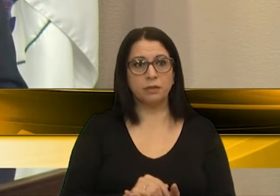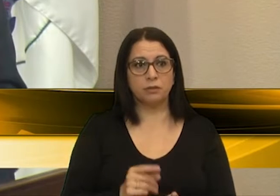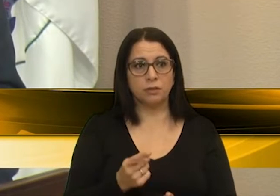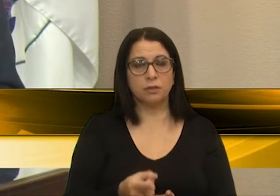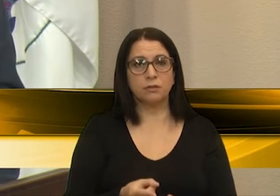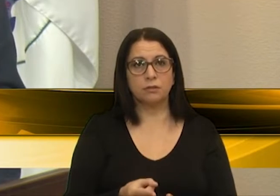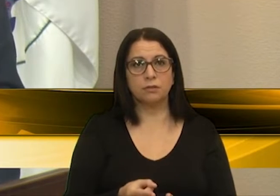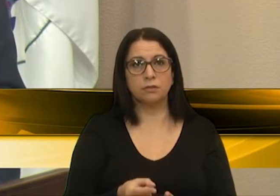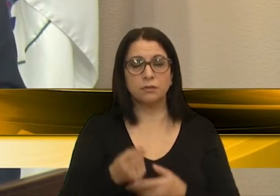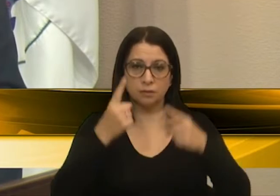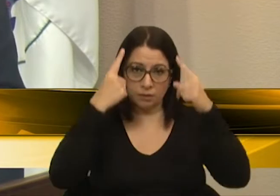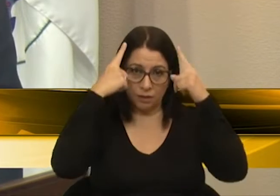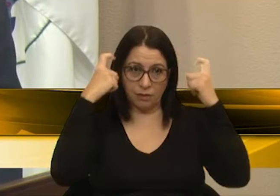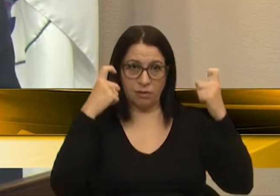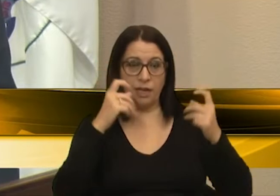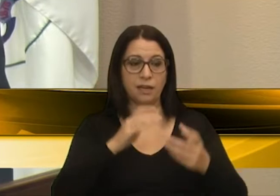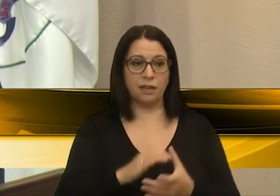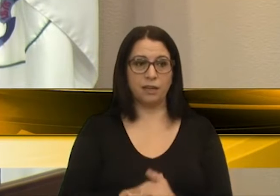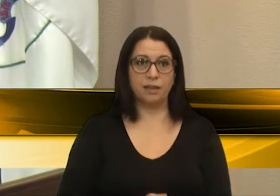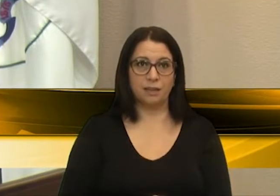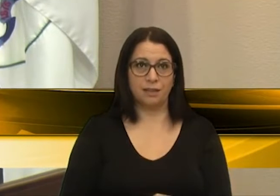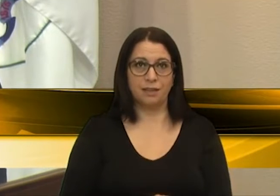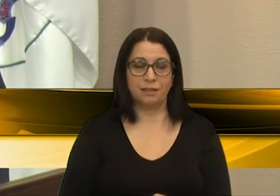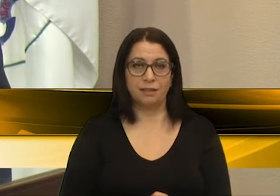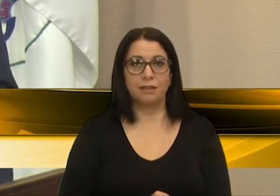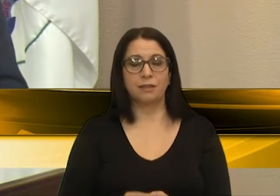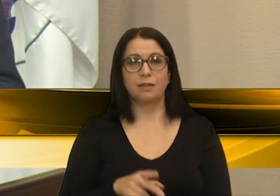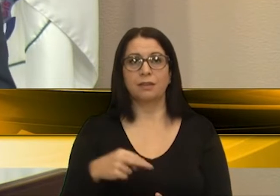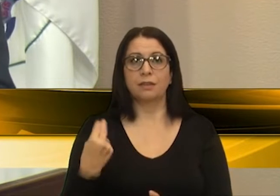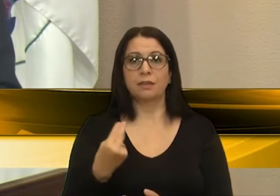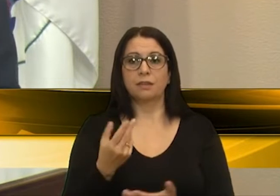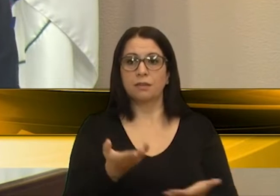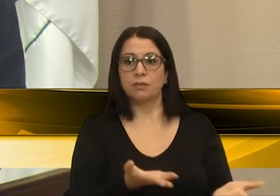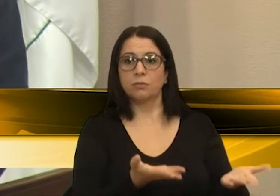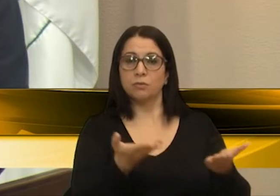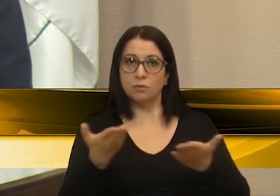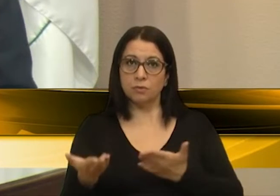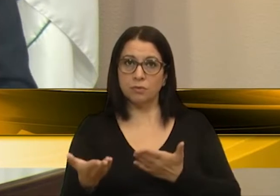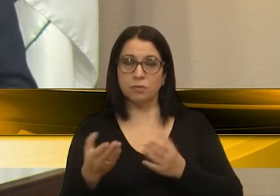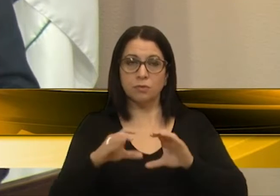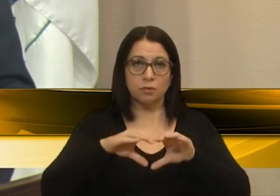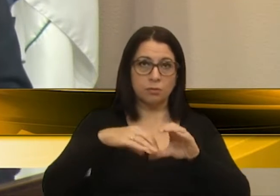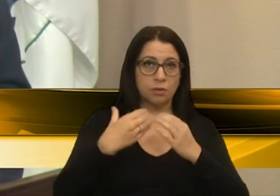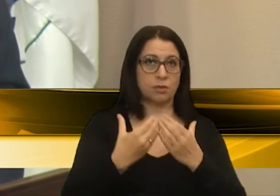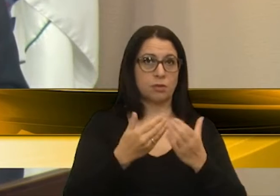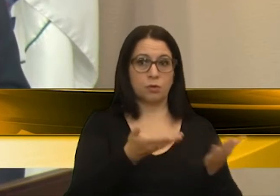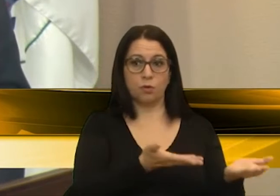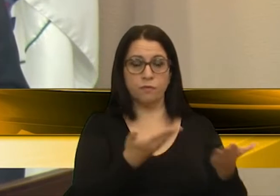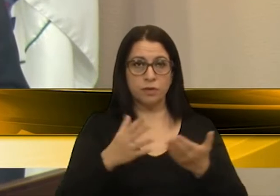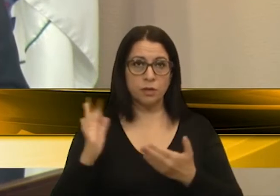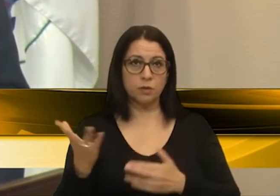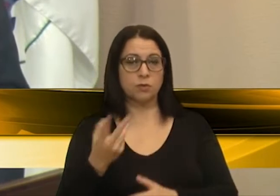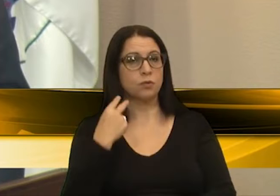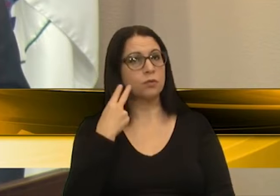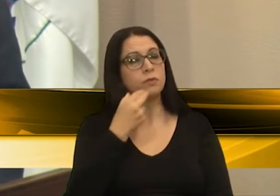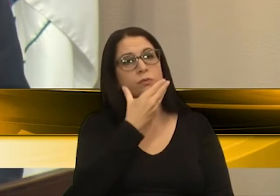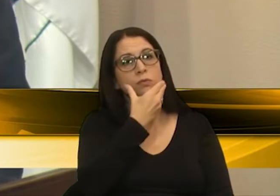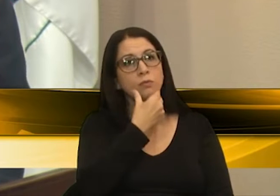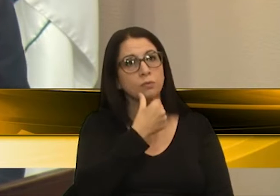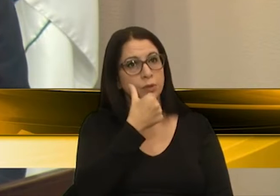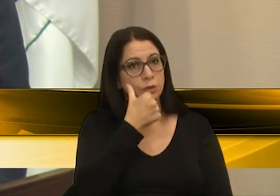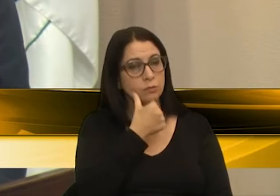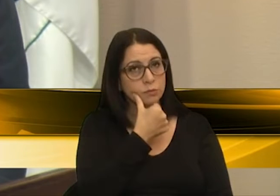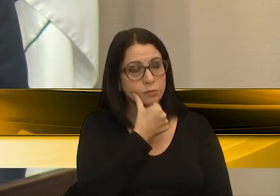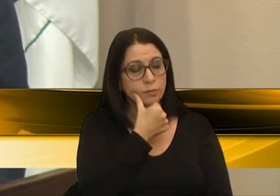da violência. Então, nós viemos aqui para convidar a comunidade, convidar os senhores vereadores e vereadoras